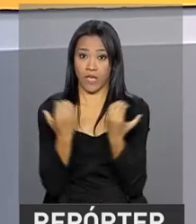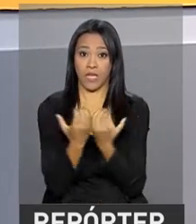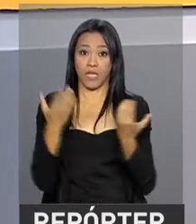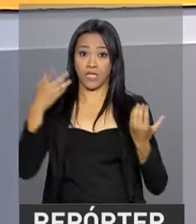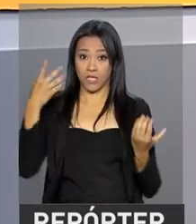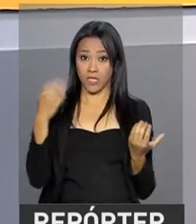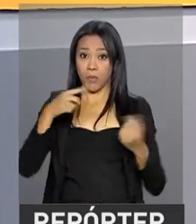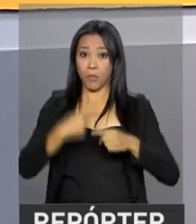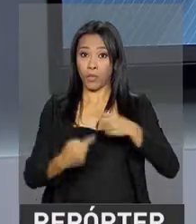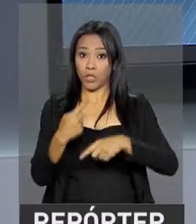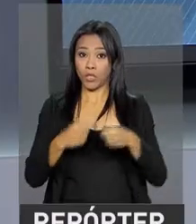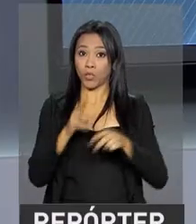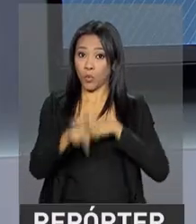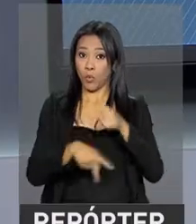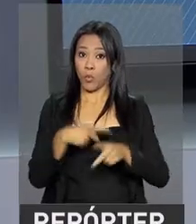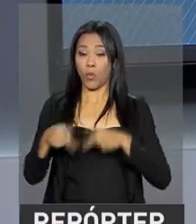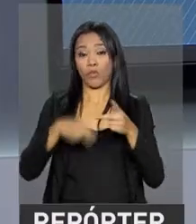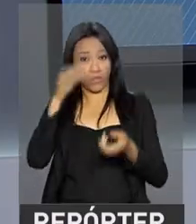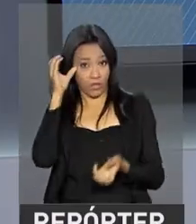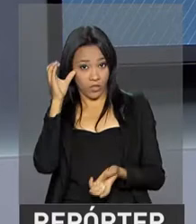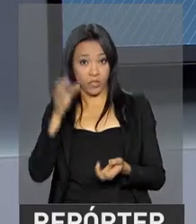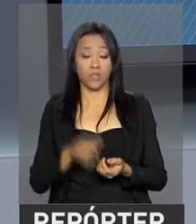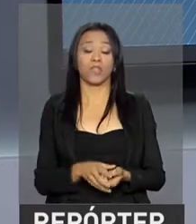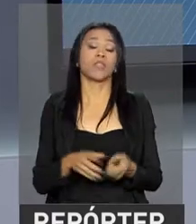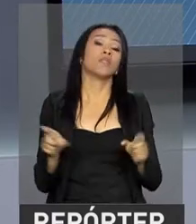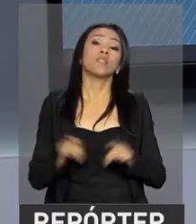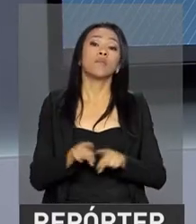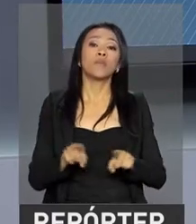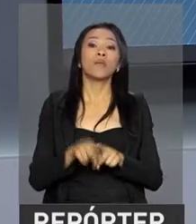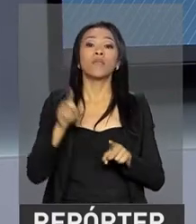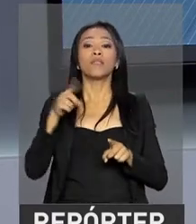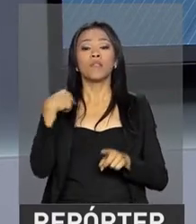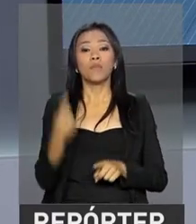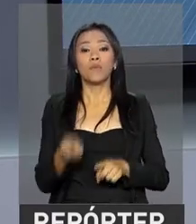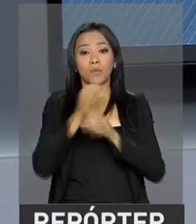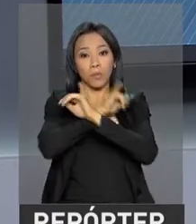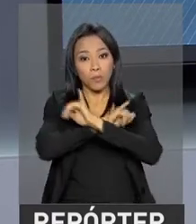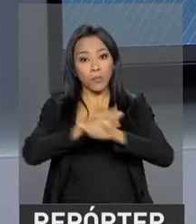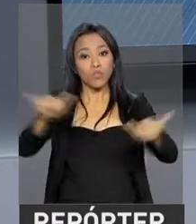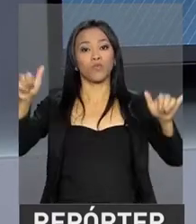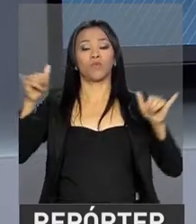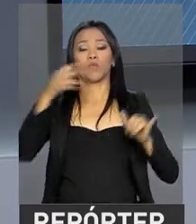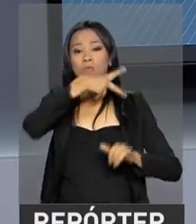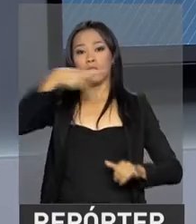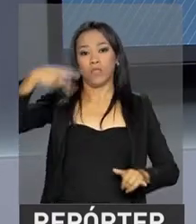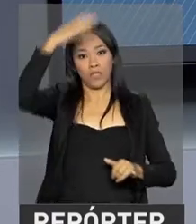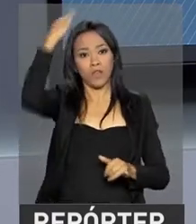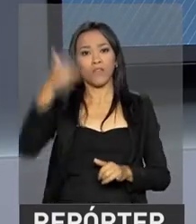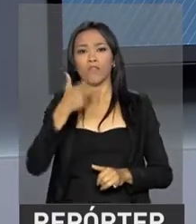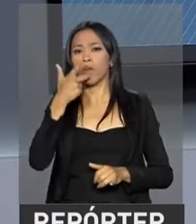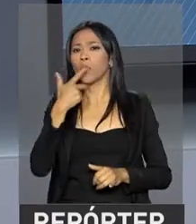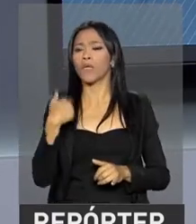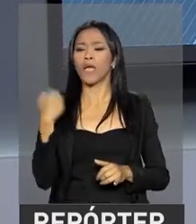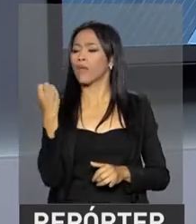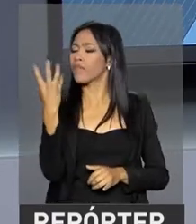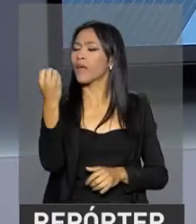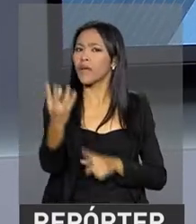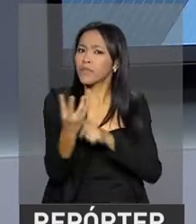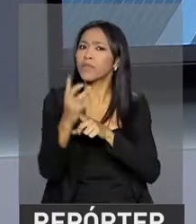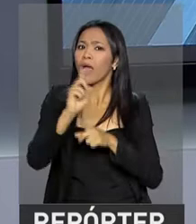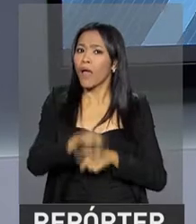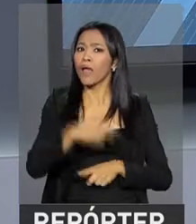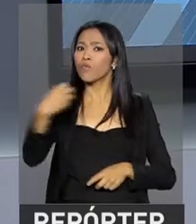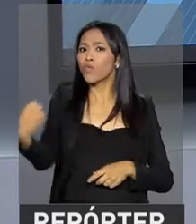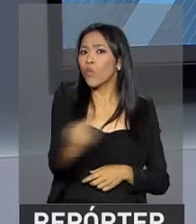chinês em um pronunciamento o presidente michel temer destacou que os resultados da viagem é uma possibilidade de